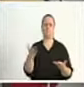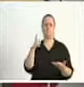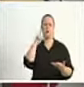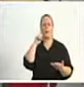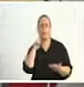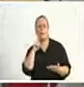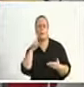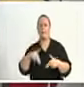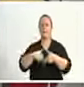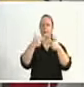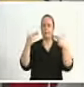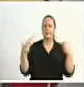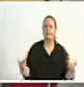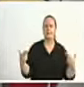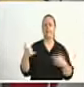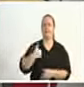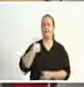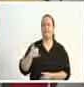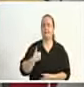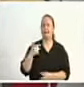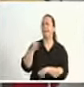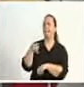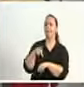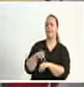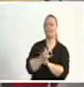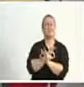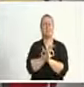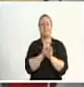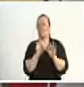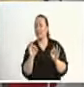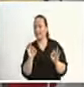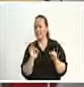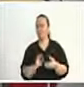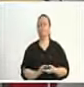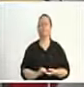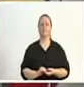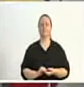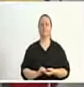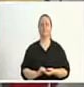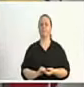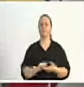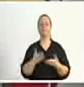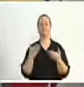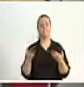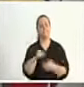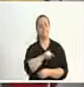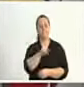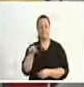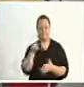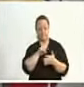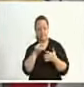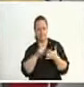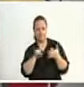raça, cor, idade e quaisquer outras formas de discriminação. Estas, senhoras e senhores, são algumas